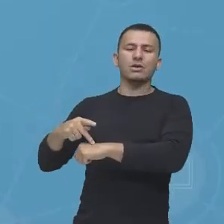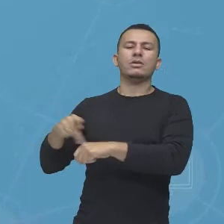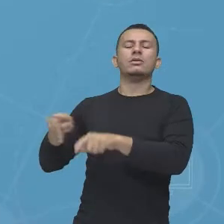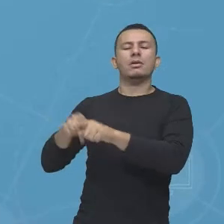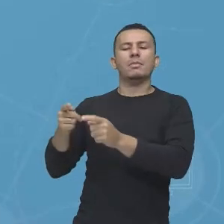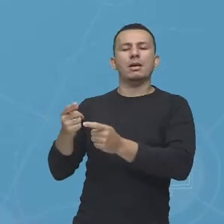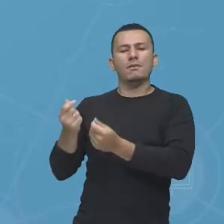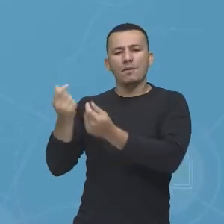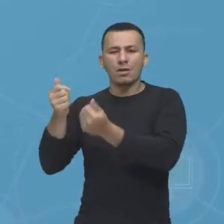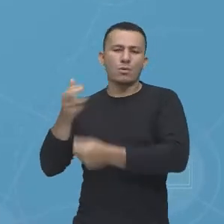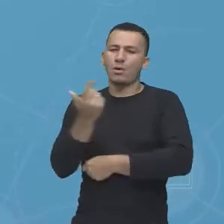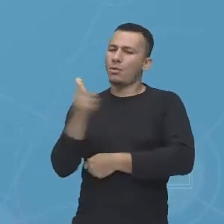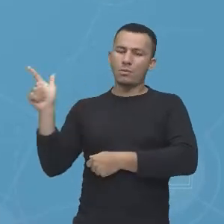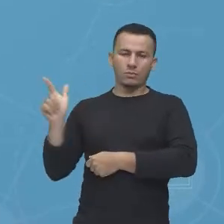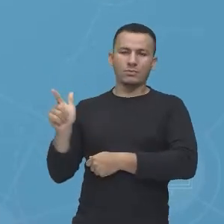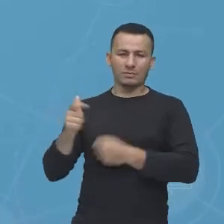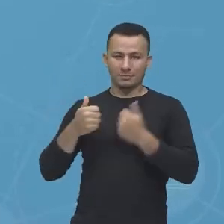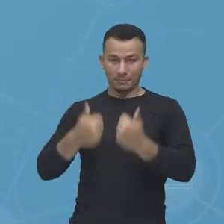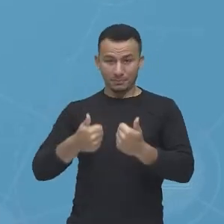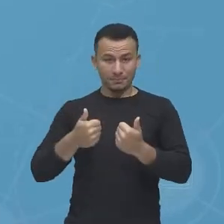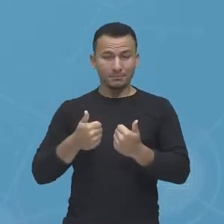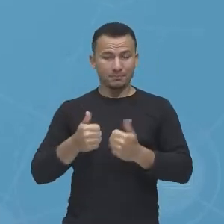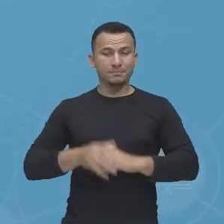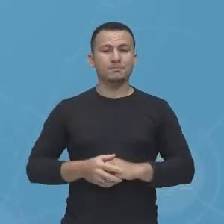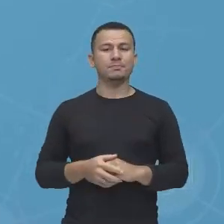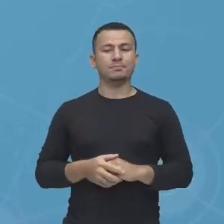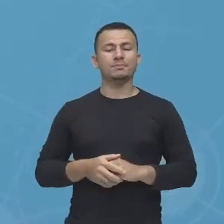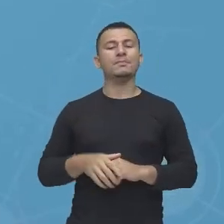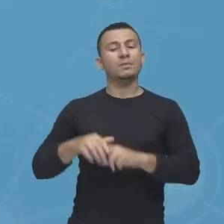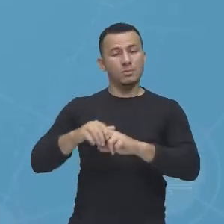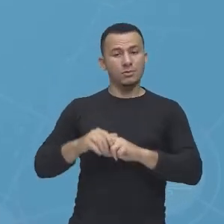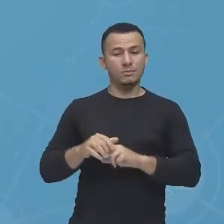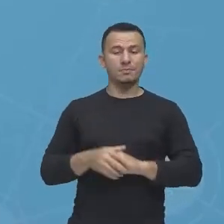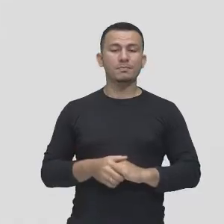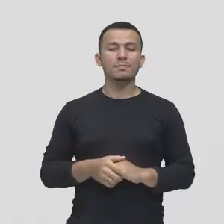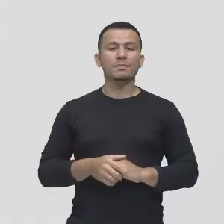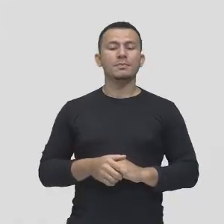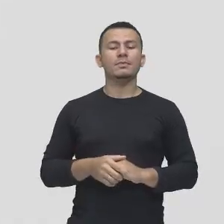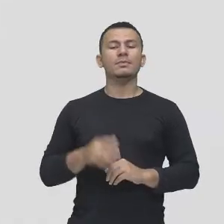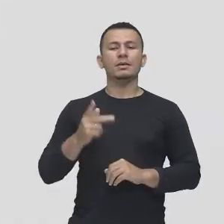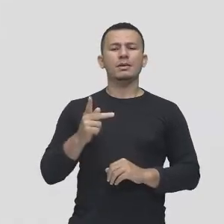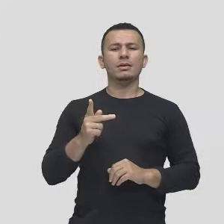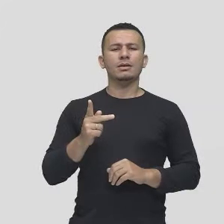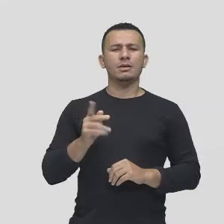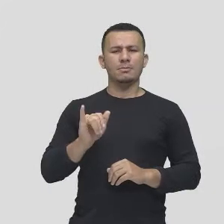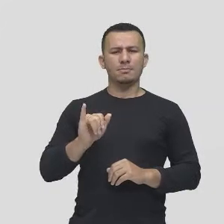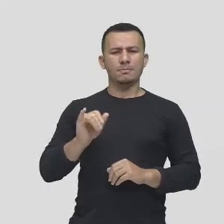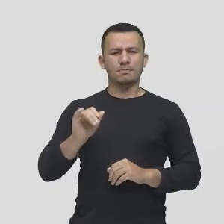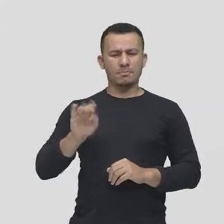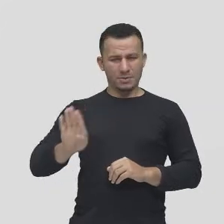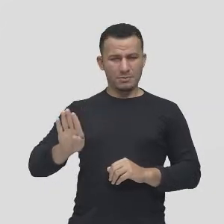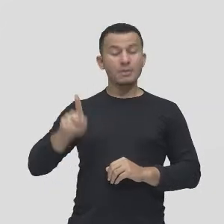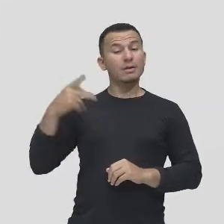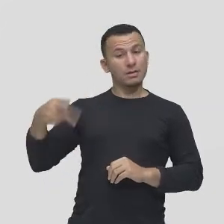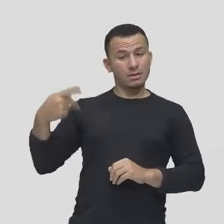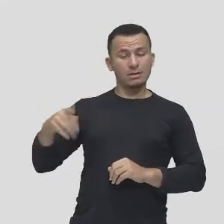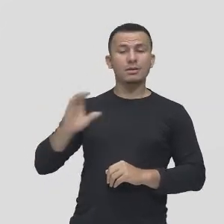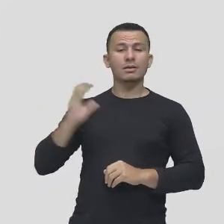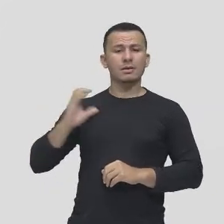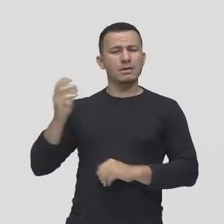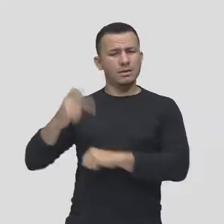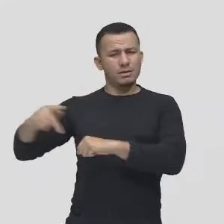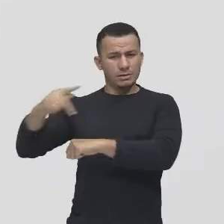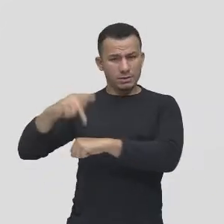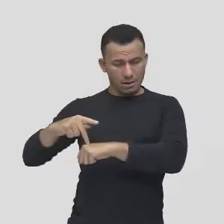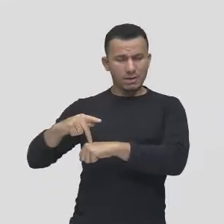cotação diferente, tá bom? Então, esse é o nome da moeda de lá. O PIB per capita, né, do Canadá, como a gente já